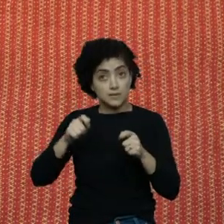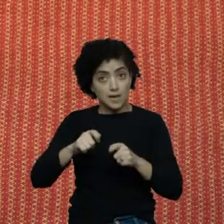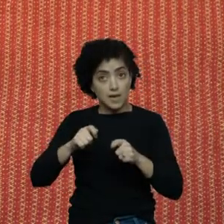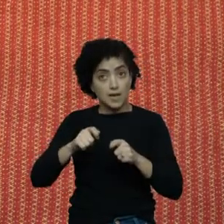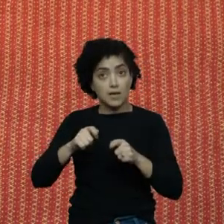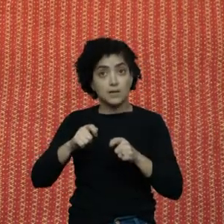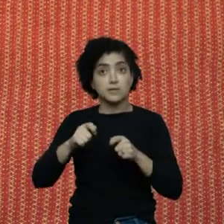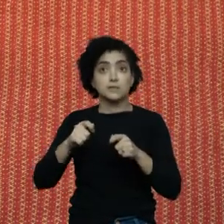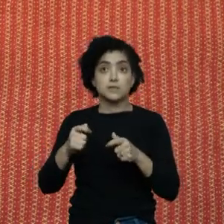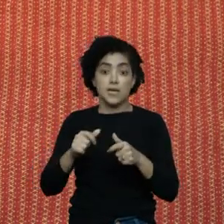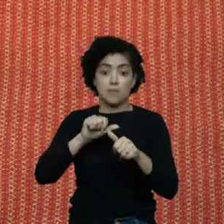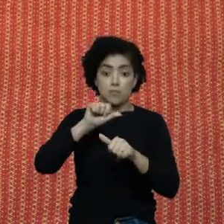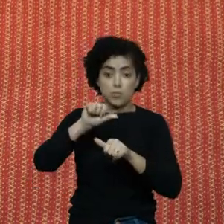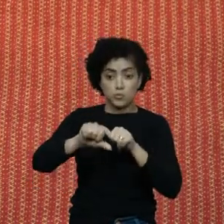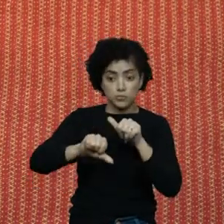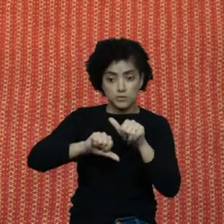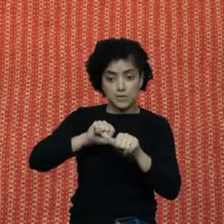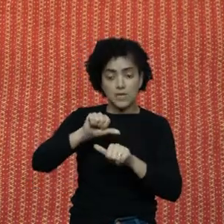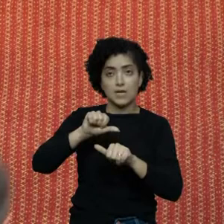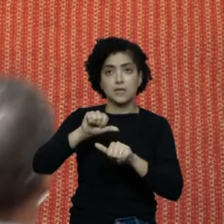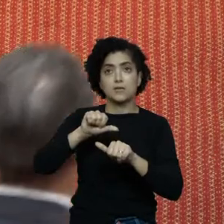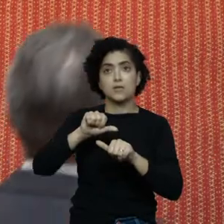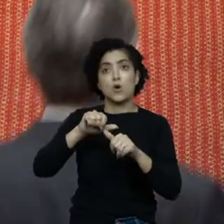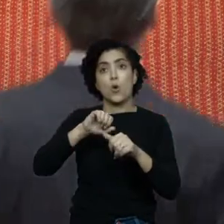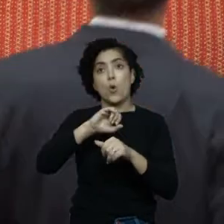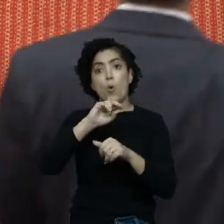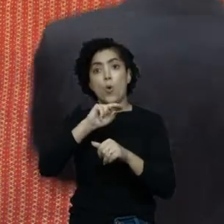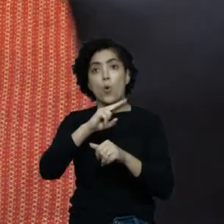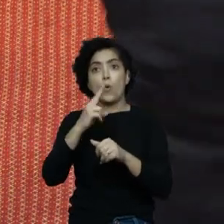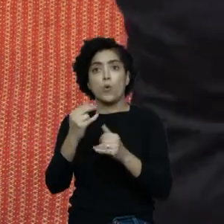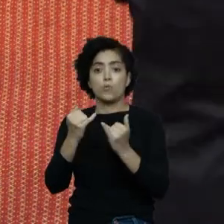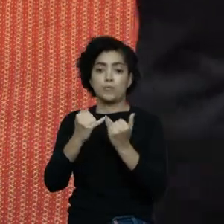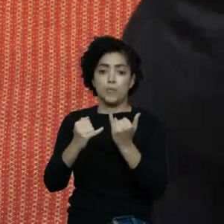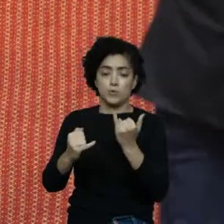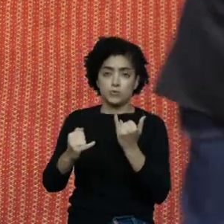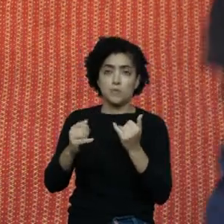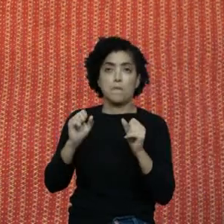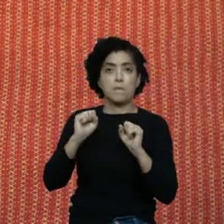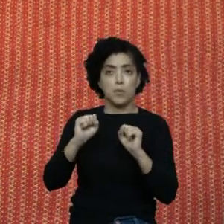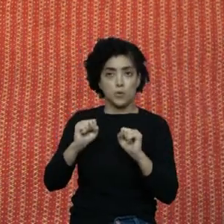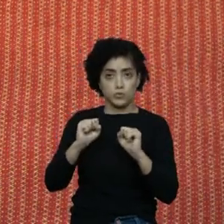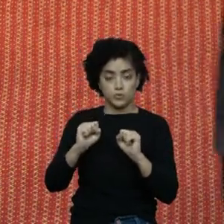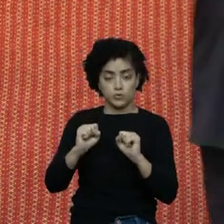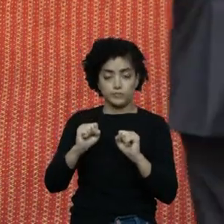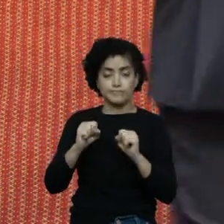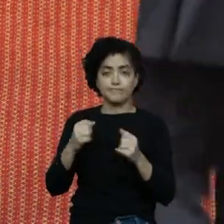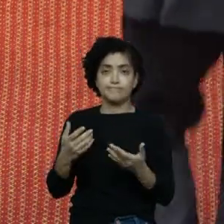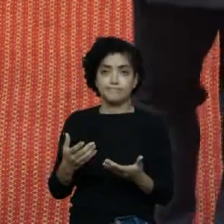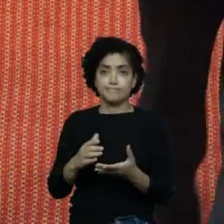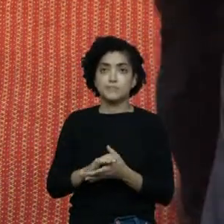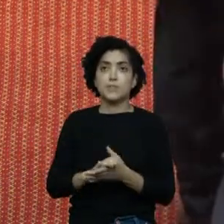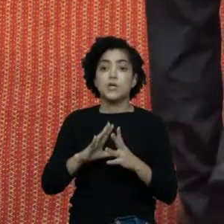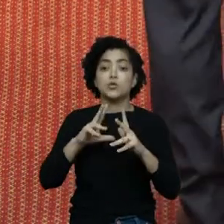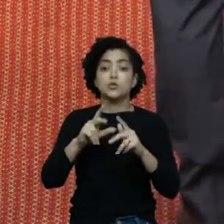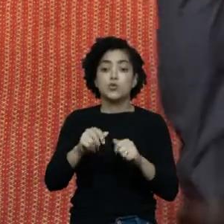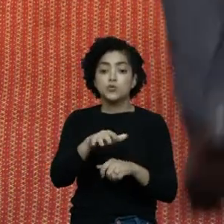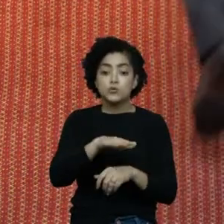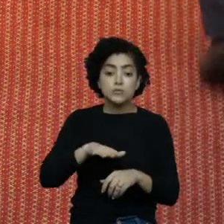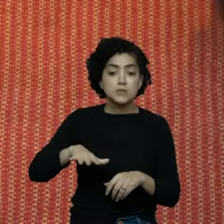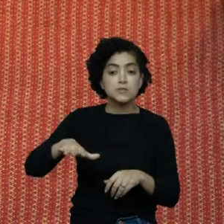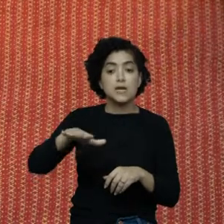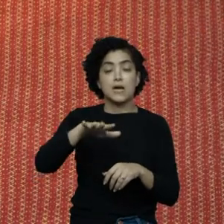retroagir totalmente ou parcialmente podemos atender todos os setores que